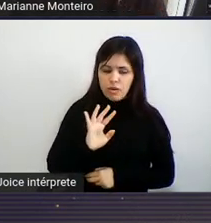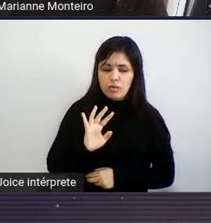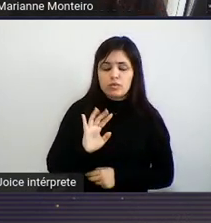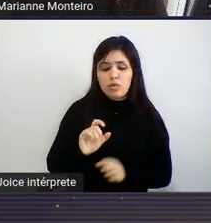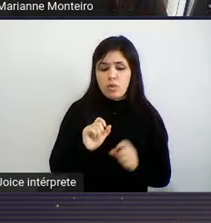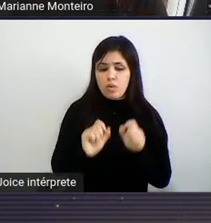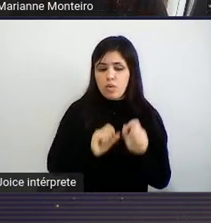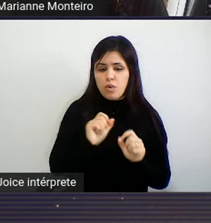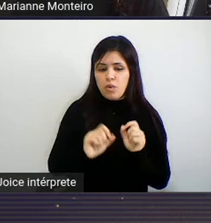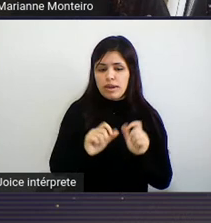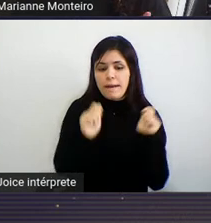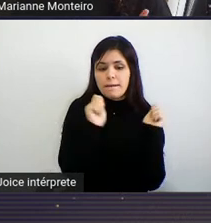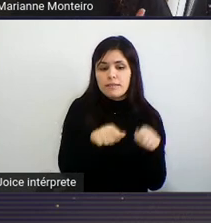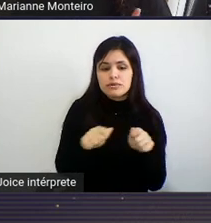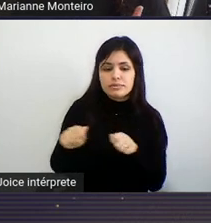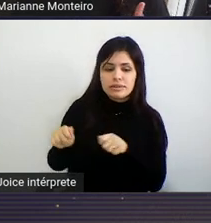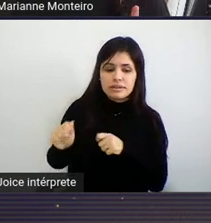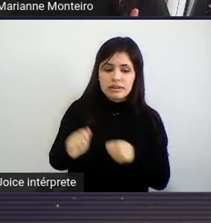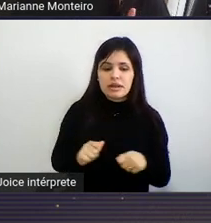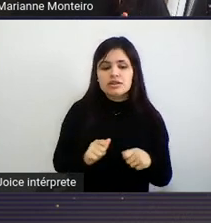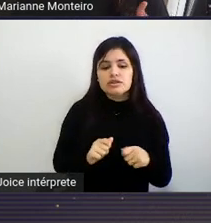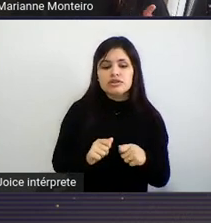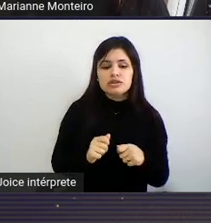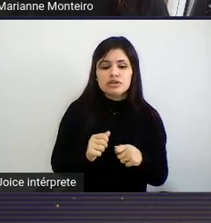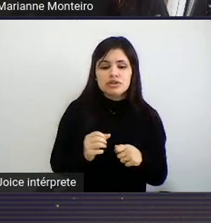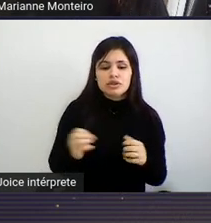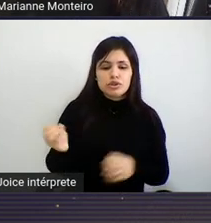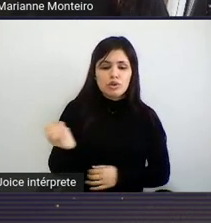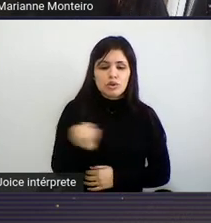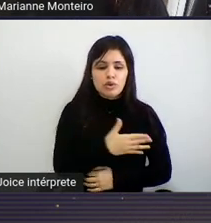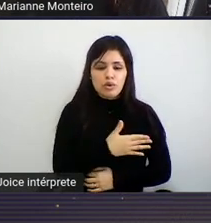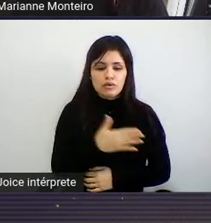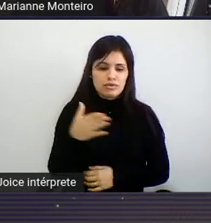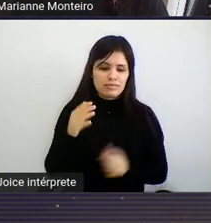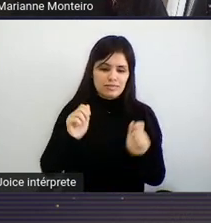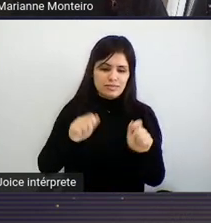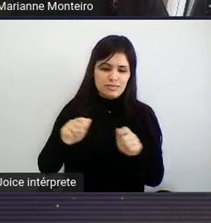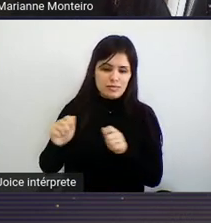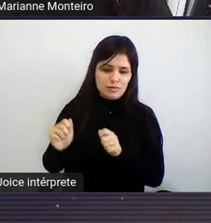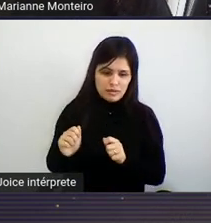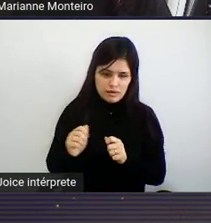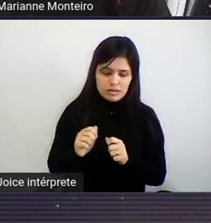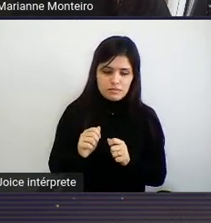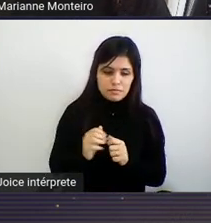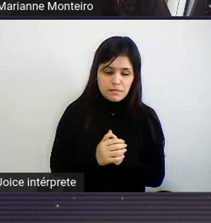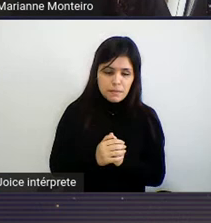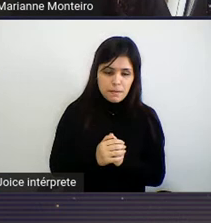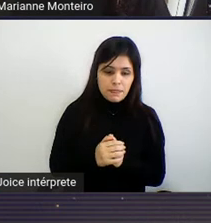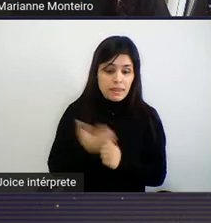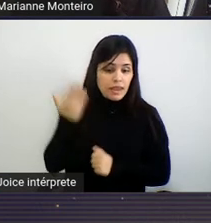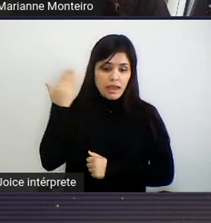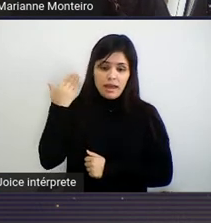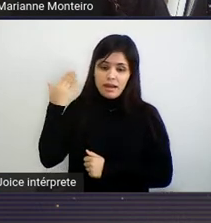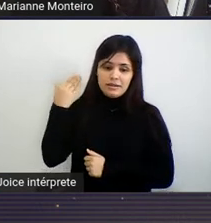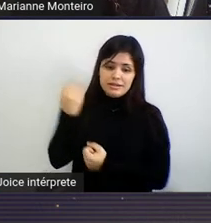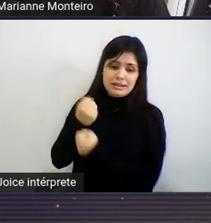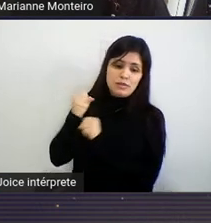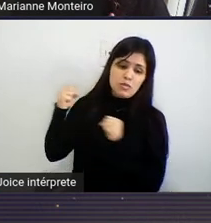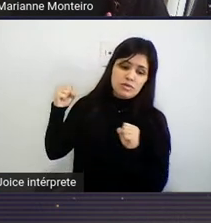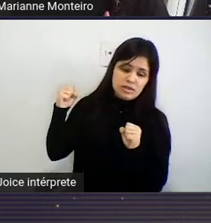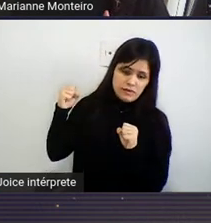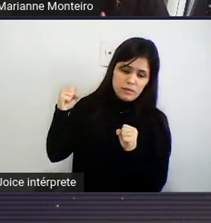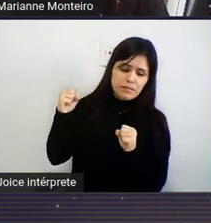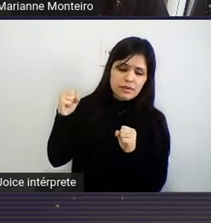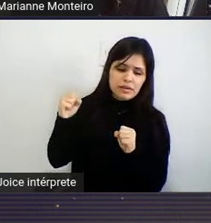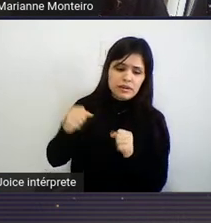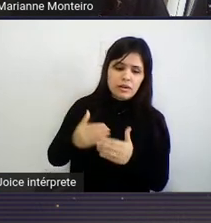possibilidade de novas features e produtos que antes não se pensava ou simplesmente não era possível. Então, aí embaixo nesse diagrama